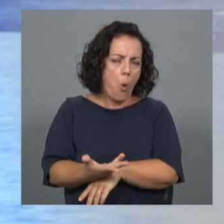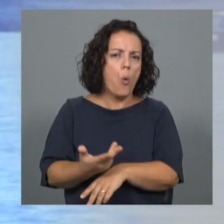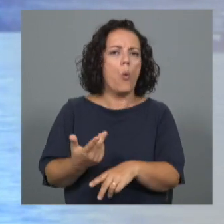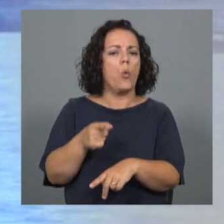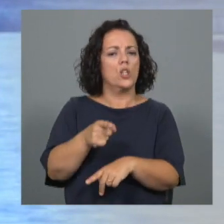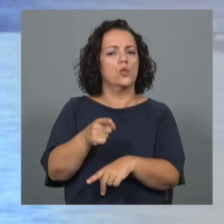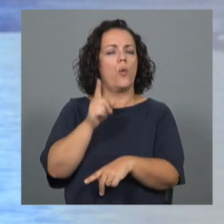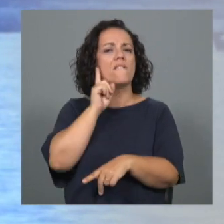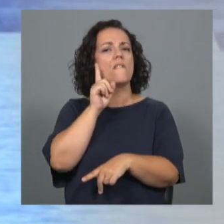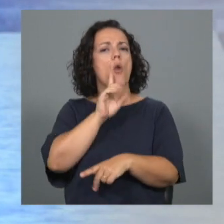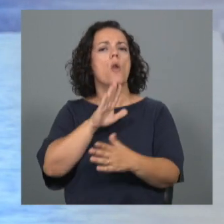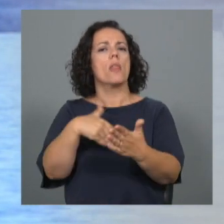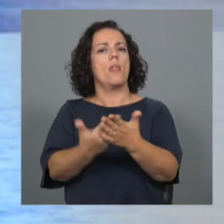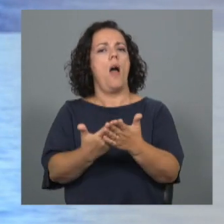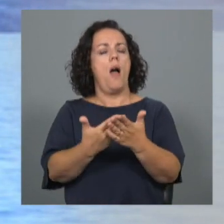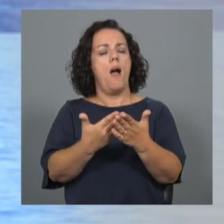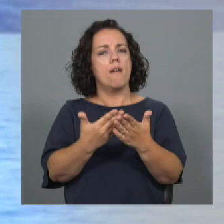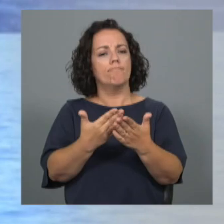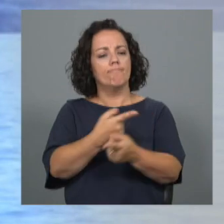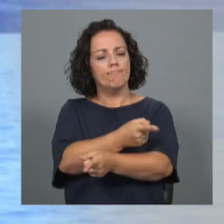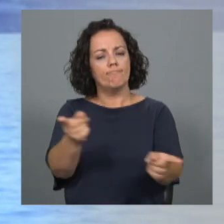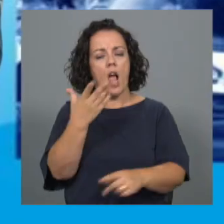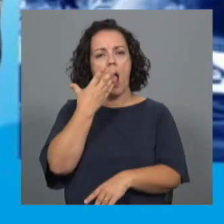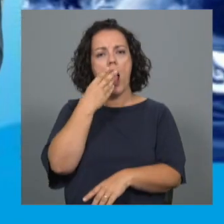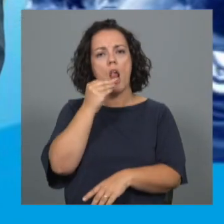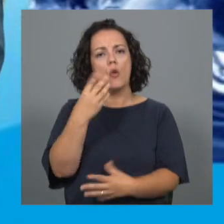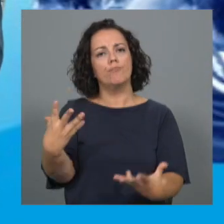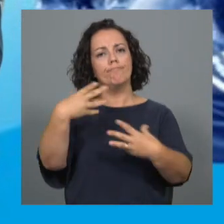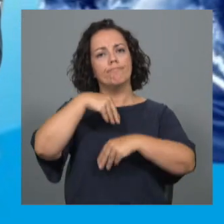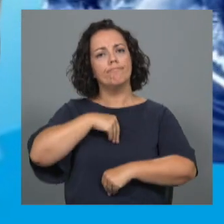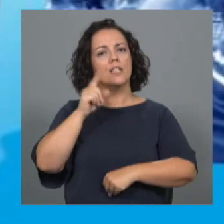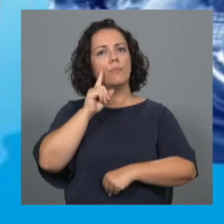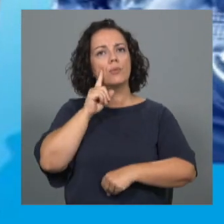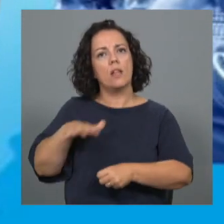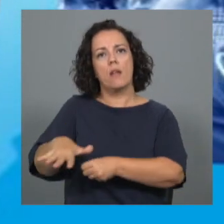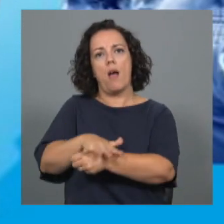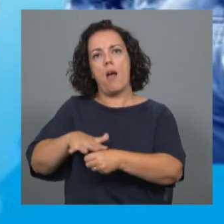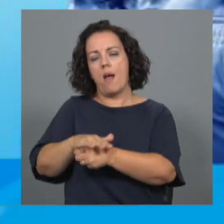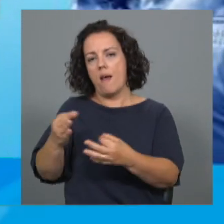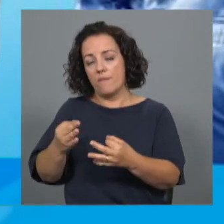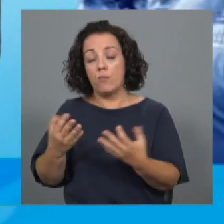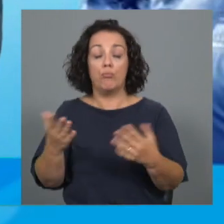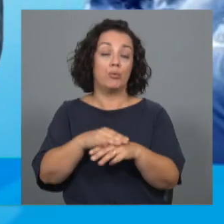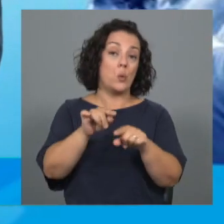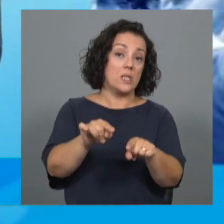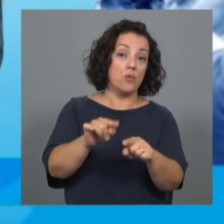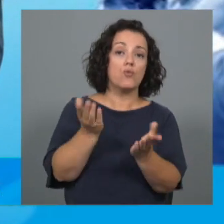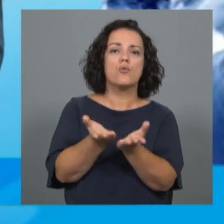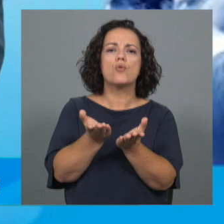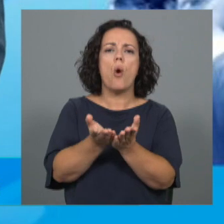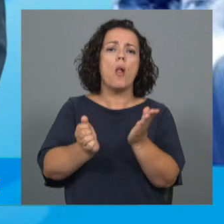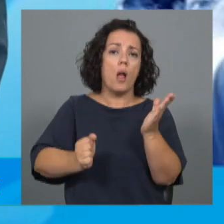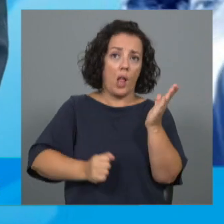valorizador também deste percurso académico dos alunos. Sem dúvida nenhuma, as escolas católicas, por isso mesmo, também são muito